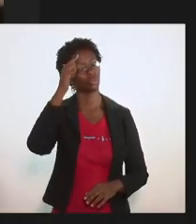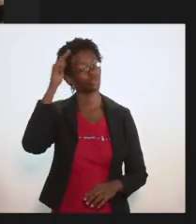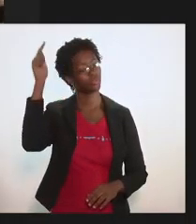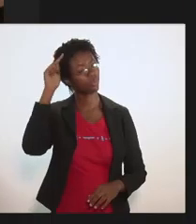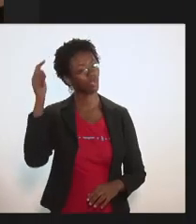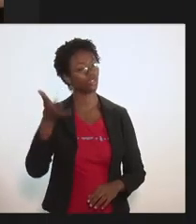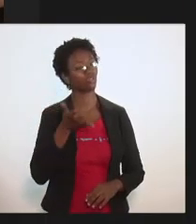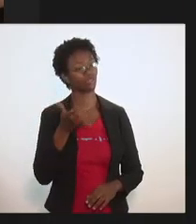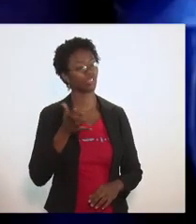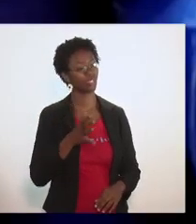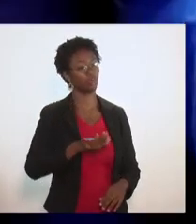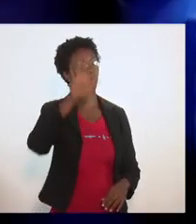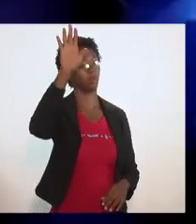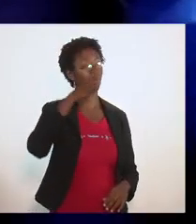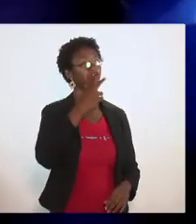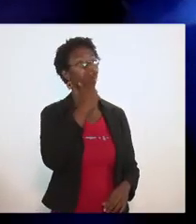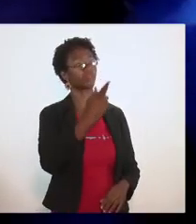parecer?